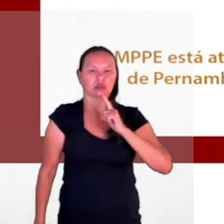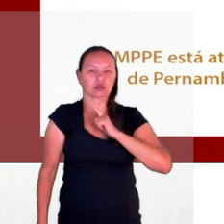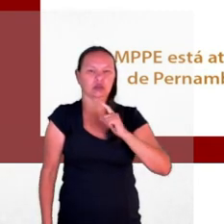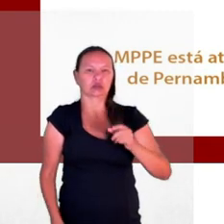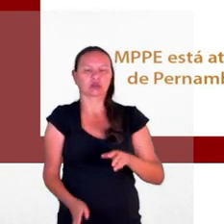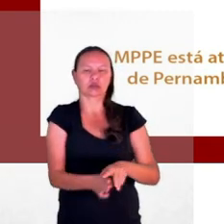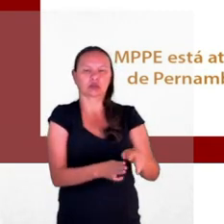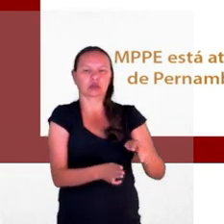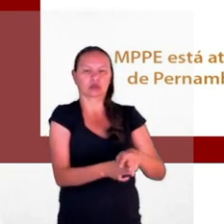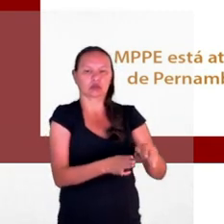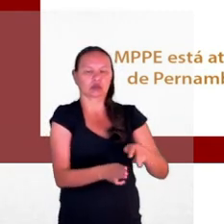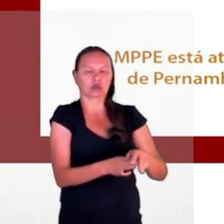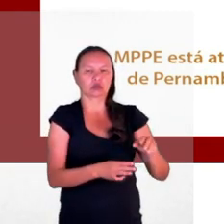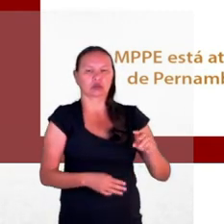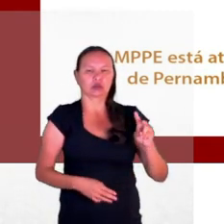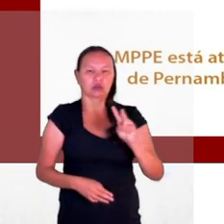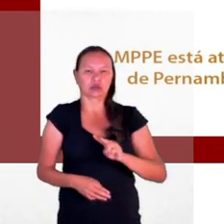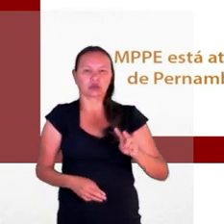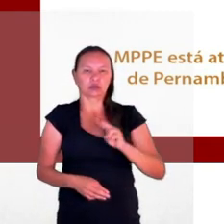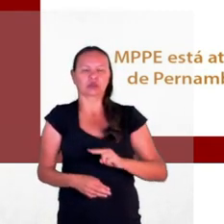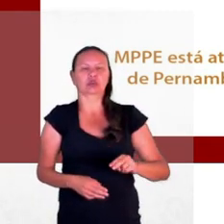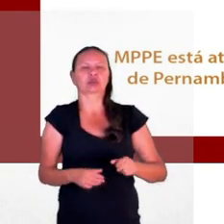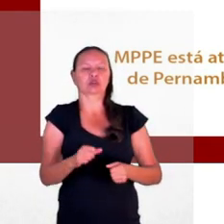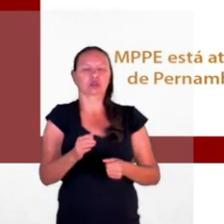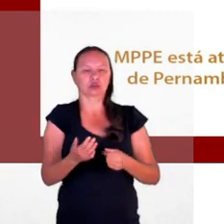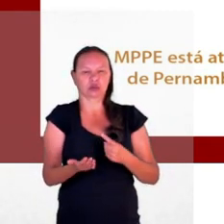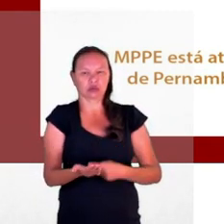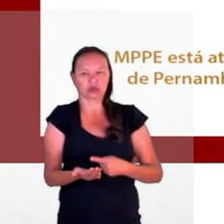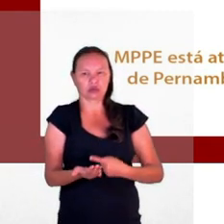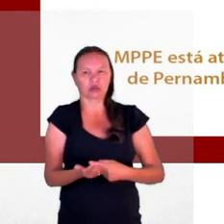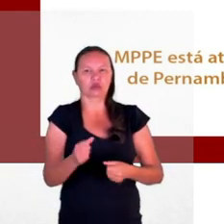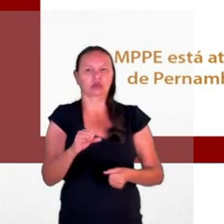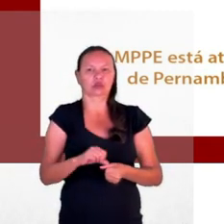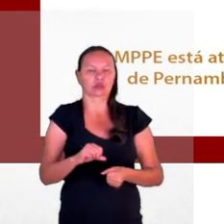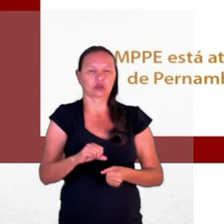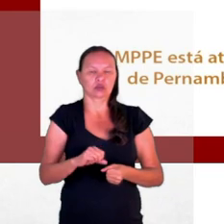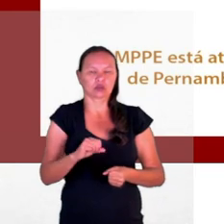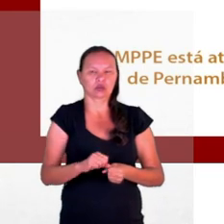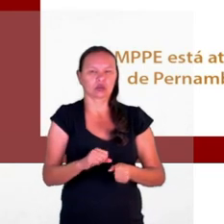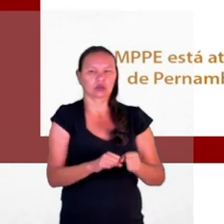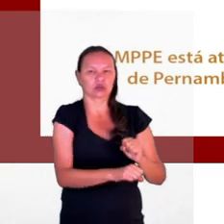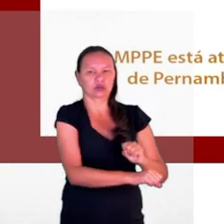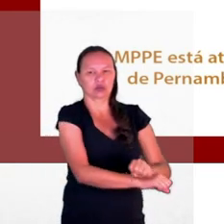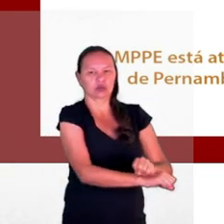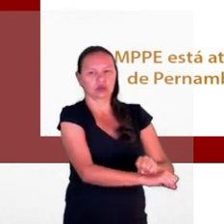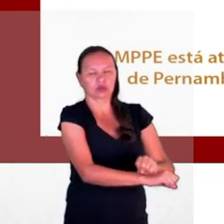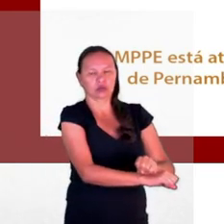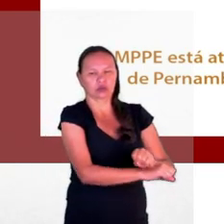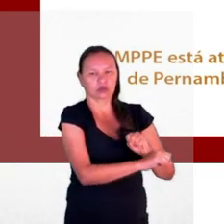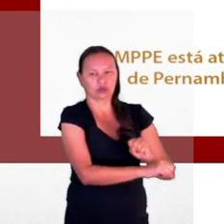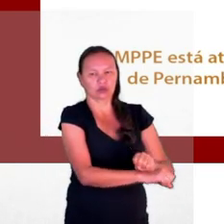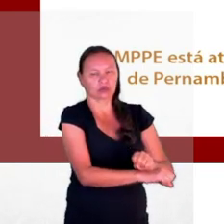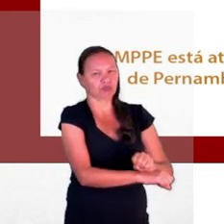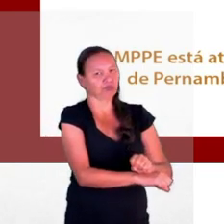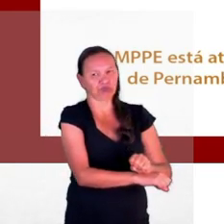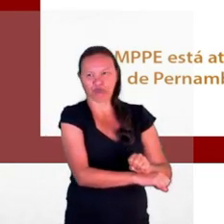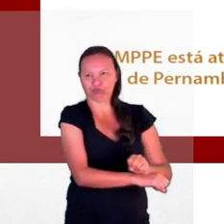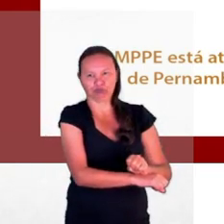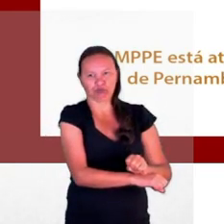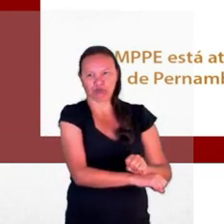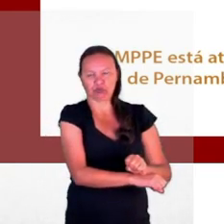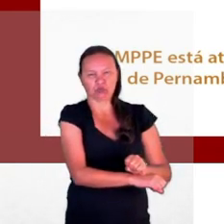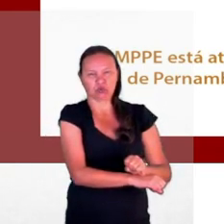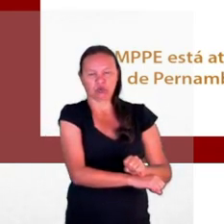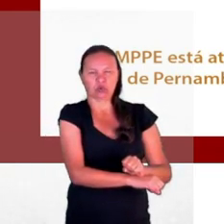conselhos municipais funcionando outros que existem mas estão lá parados não tão adequadamente funcionando então